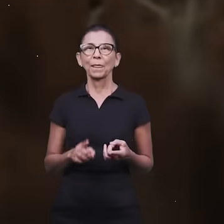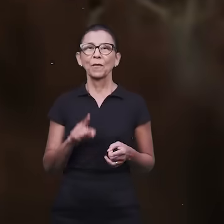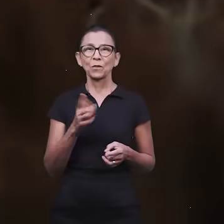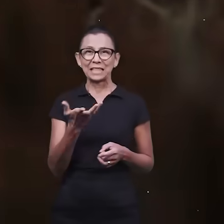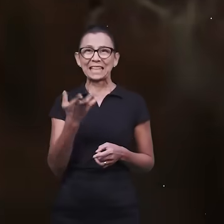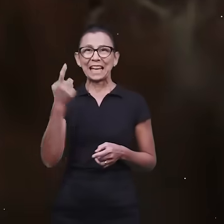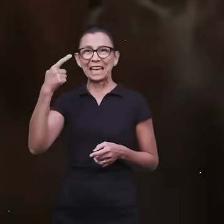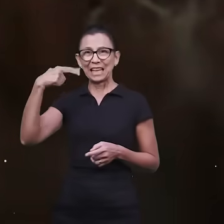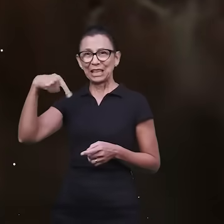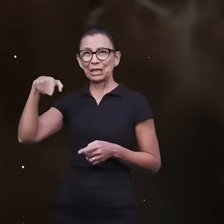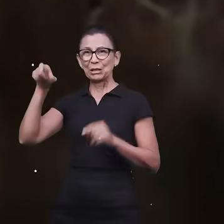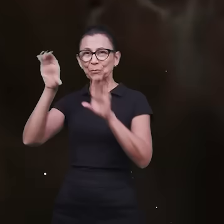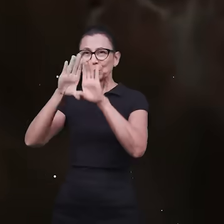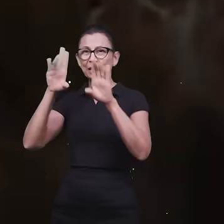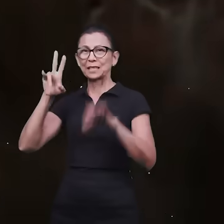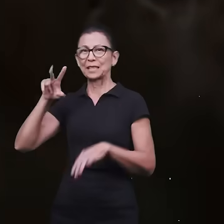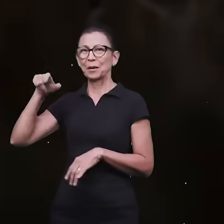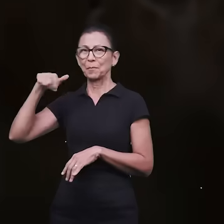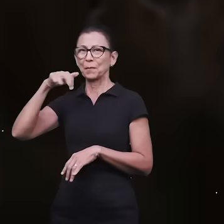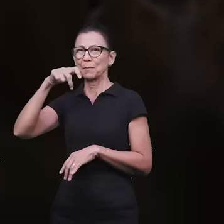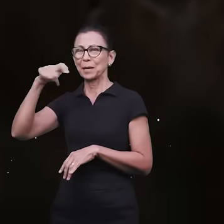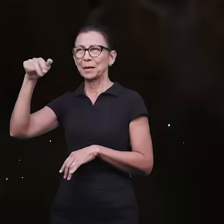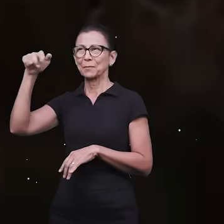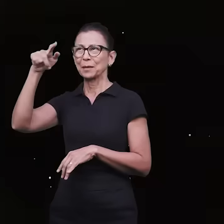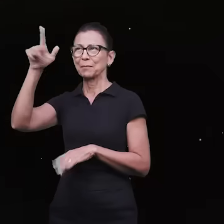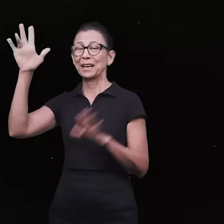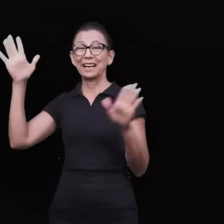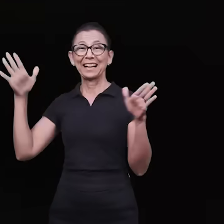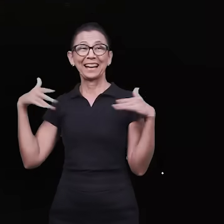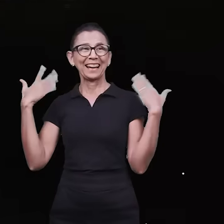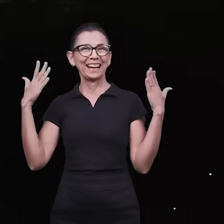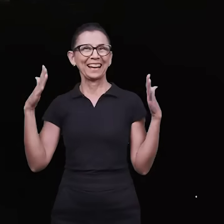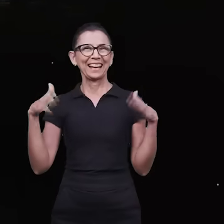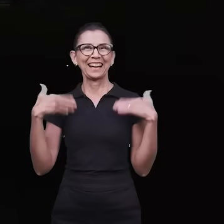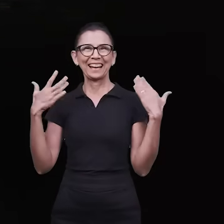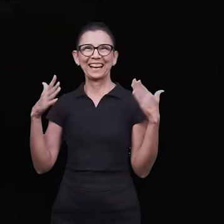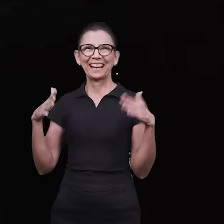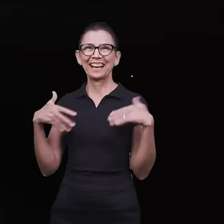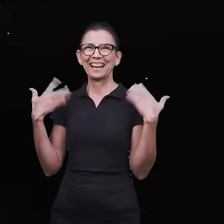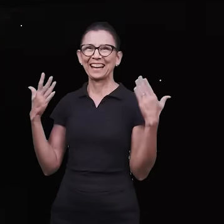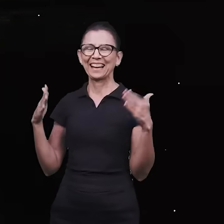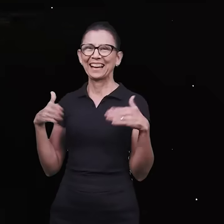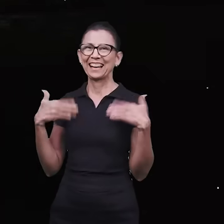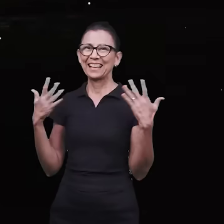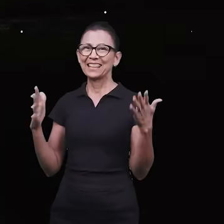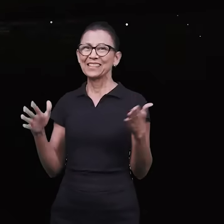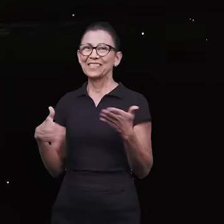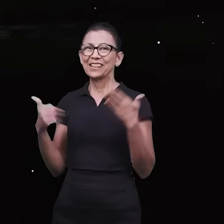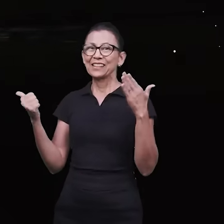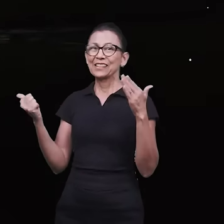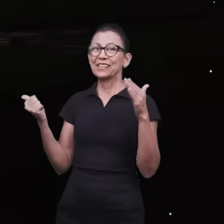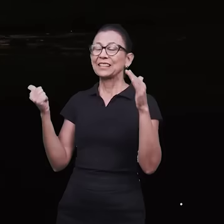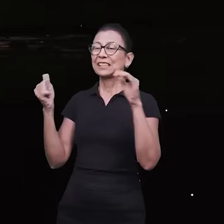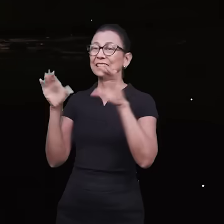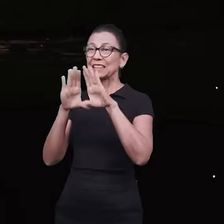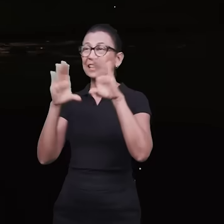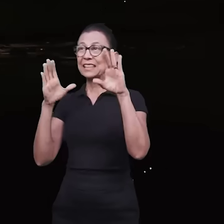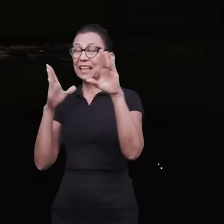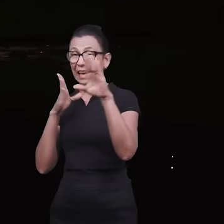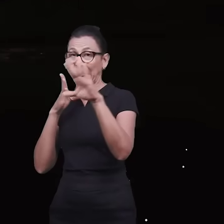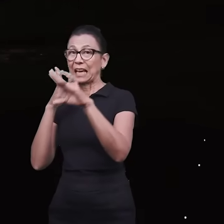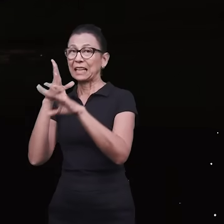Eles ir andando alegre para o céu, ignorando todo negro e